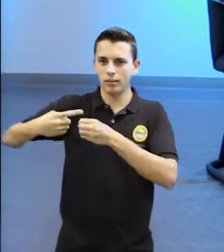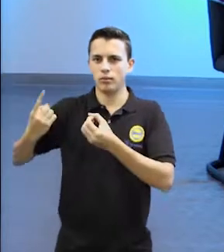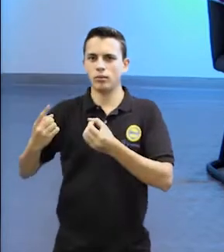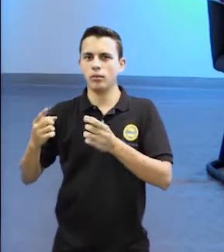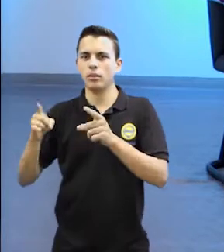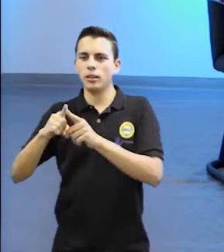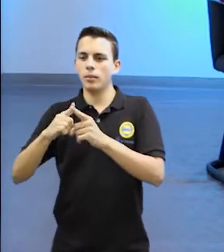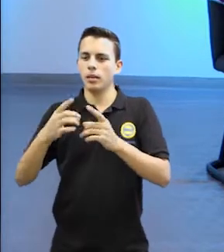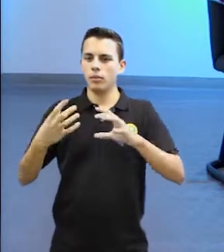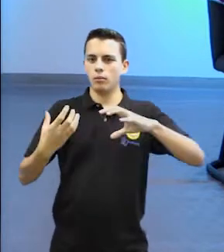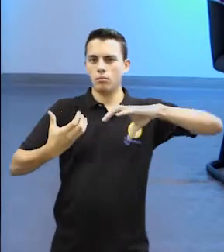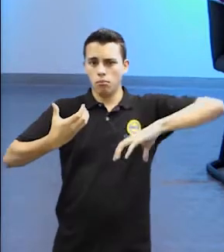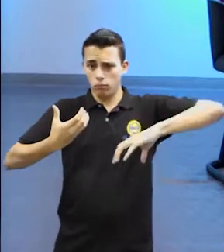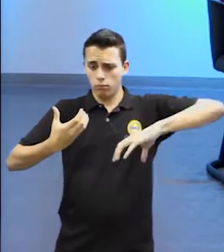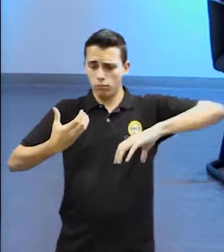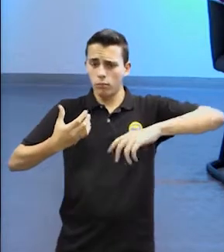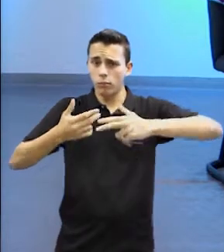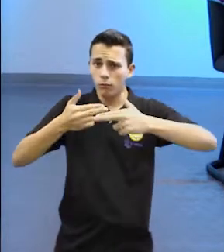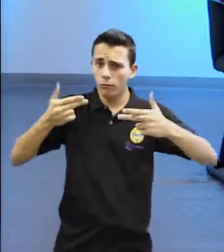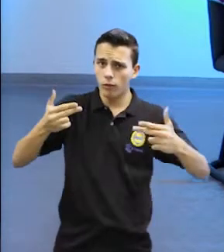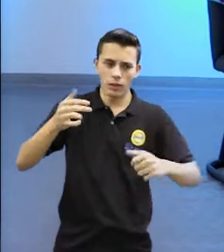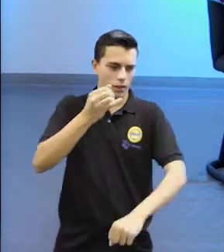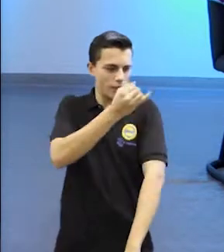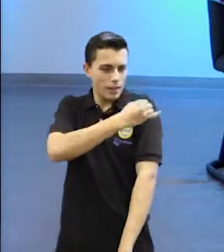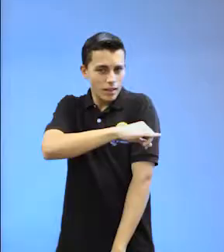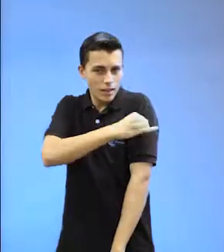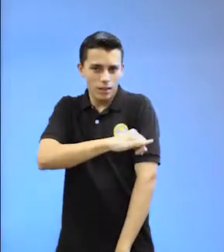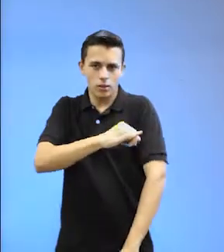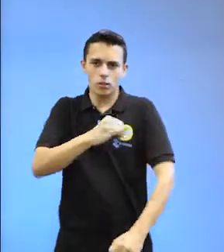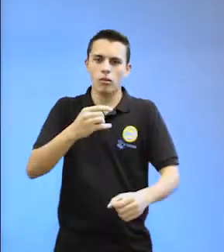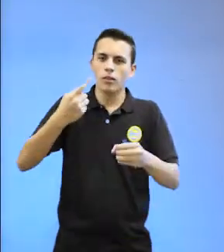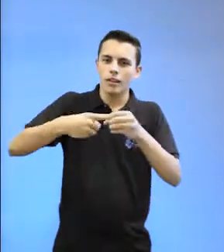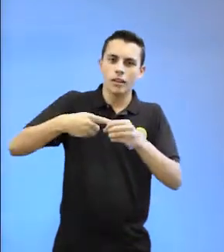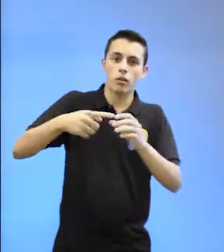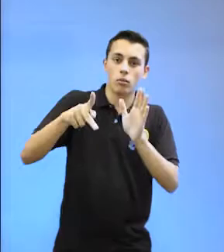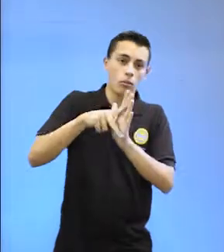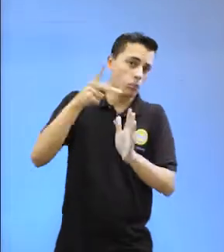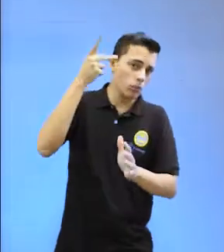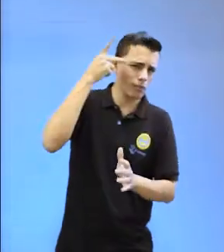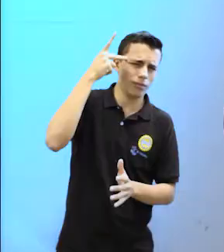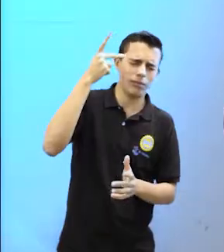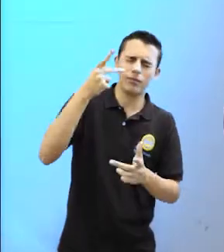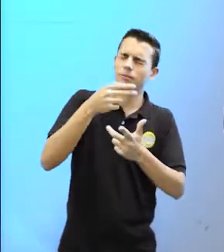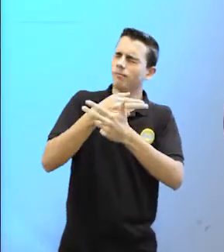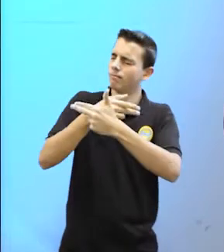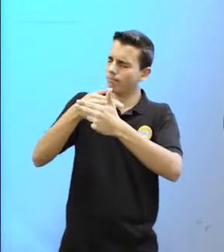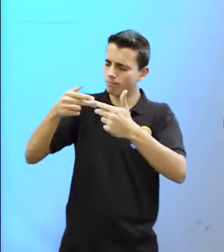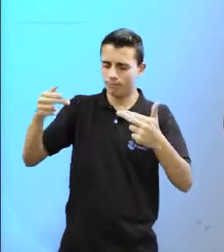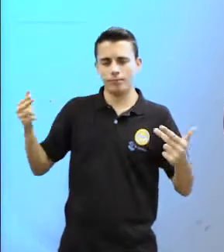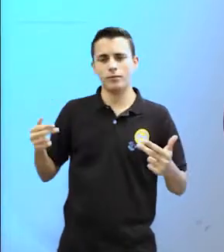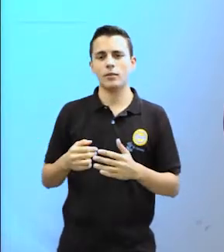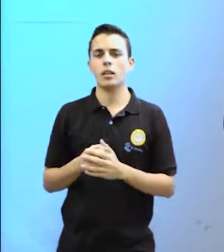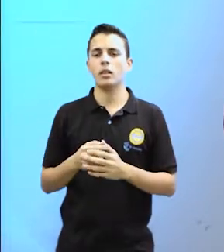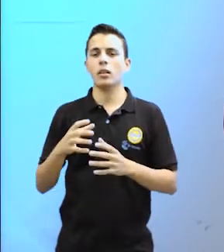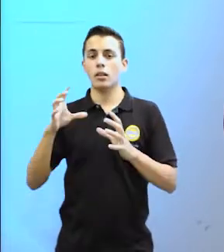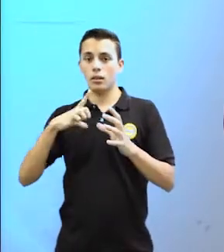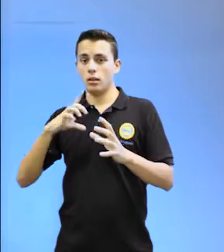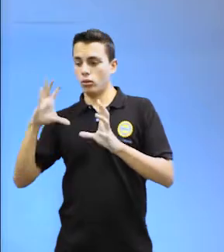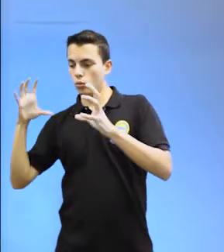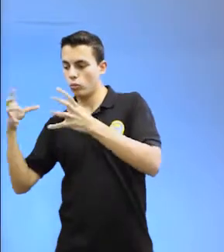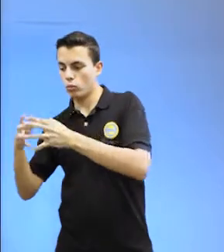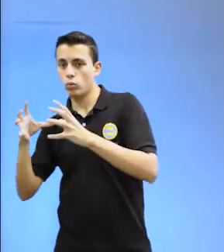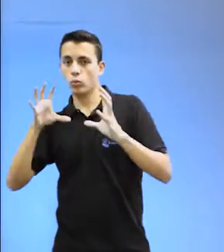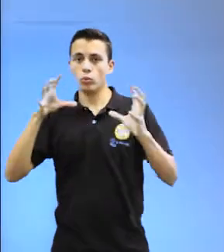Então, o outro vai lá para o Rio, enfim, para o interior de São Paulo. Olha, que bacana. Viaja muito. Tá. Nessa época, é uma época